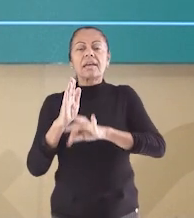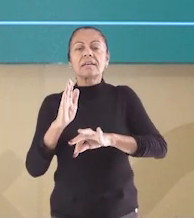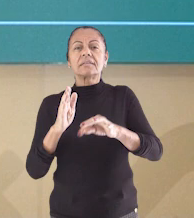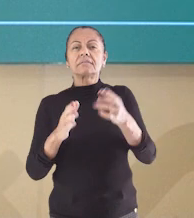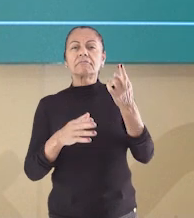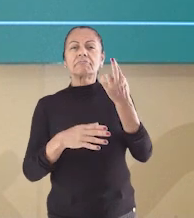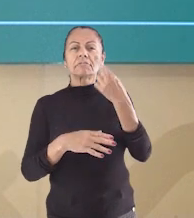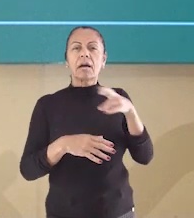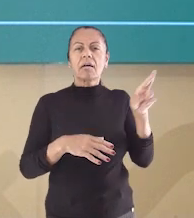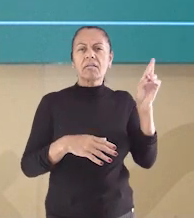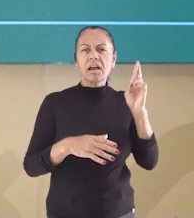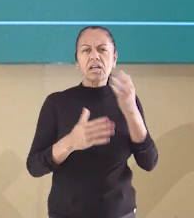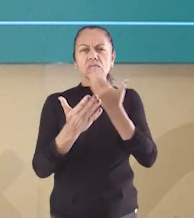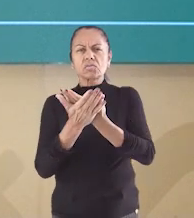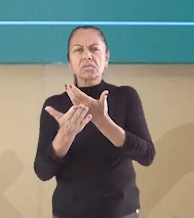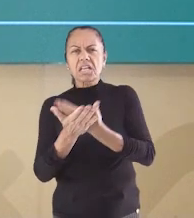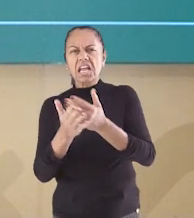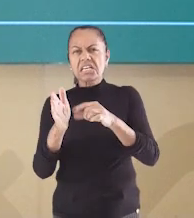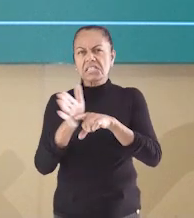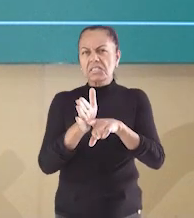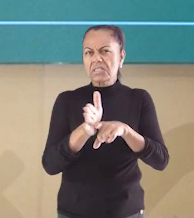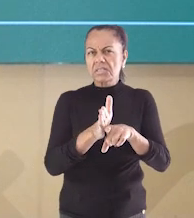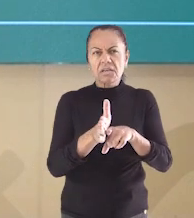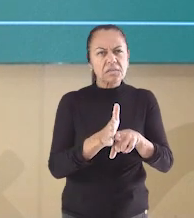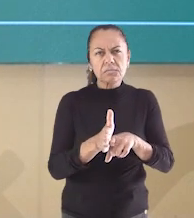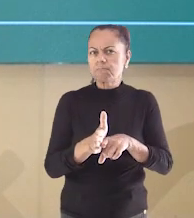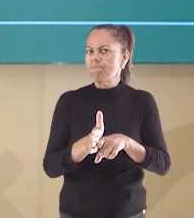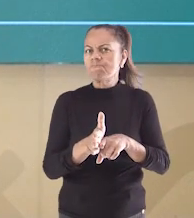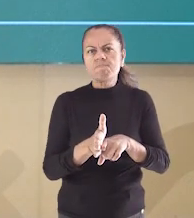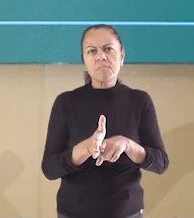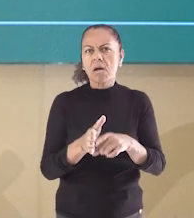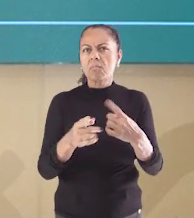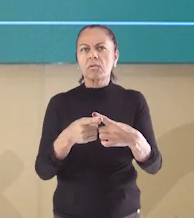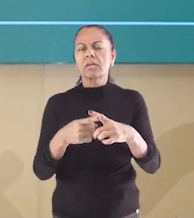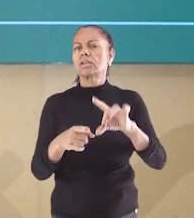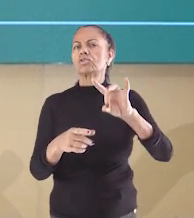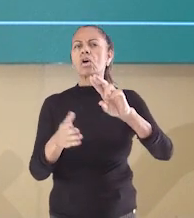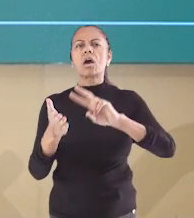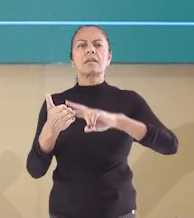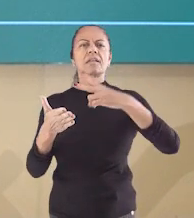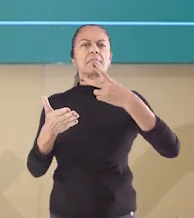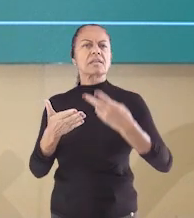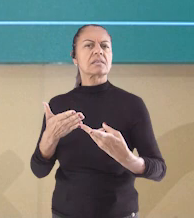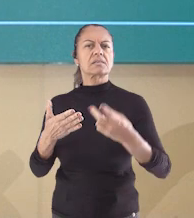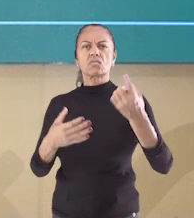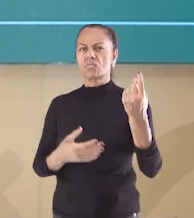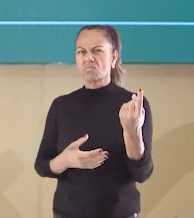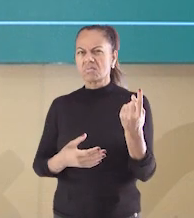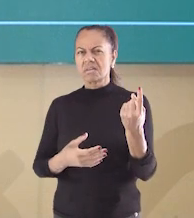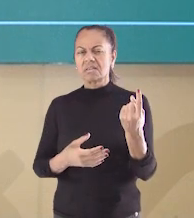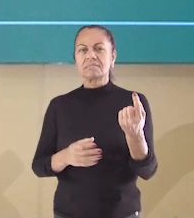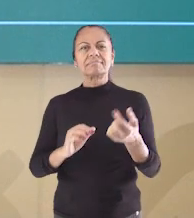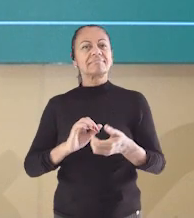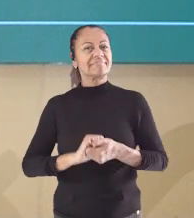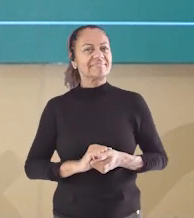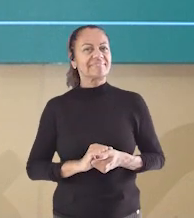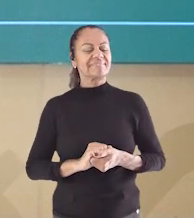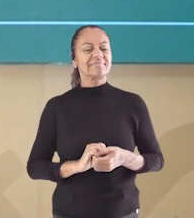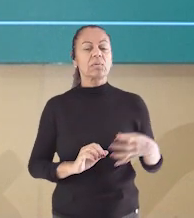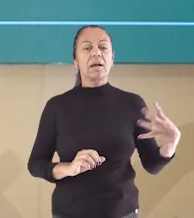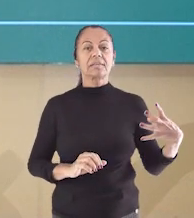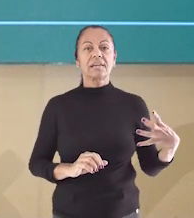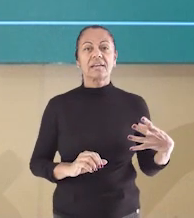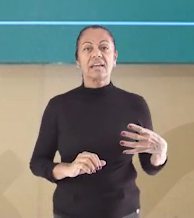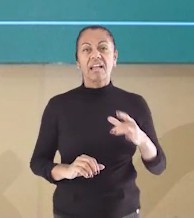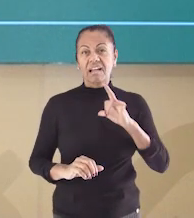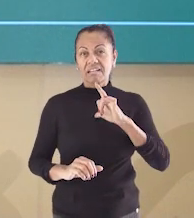por meio do estudo dos textos sagrados? Terceiro, os textos sagrados não devem ser estudados